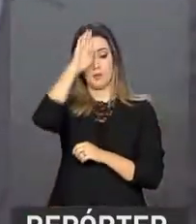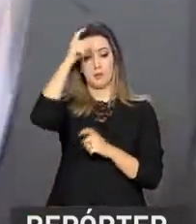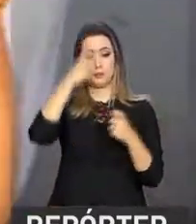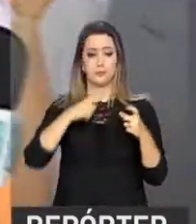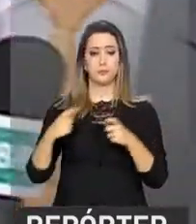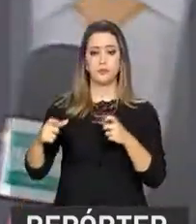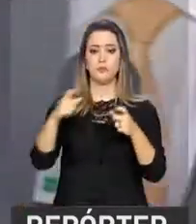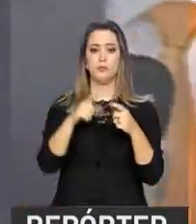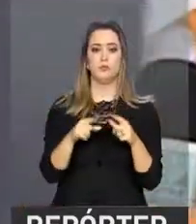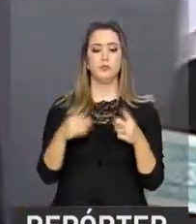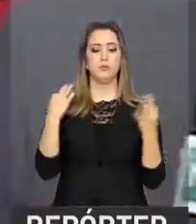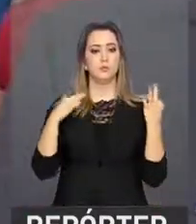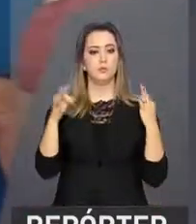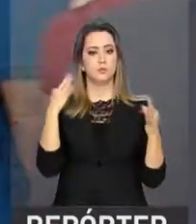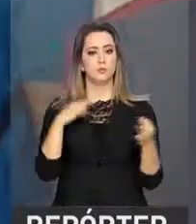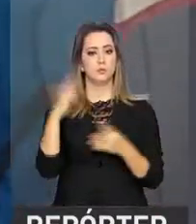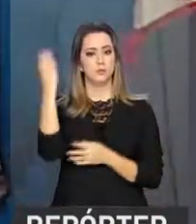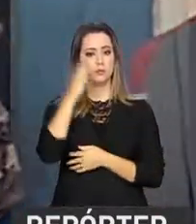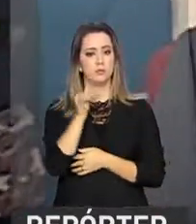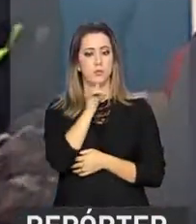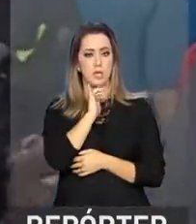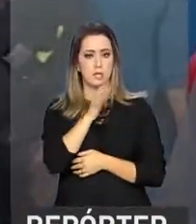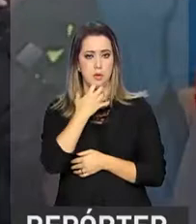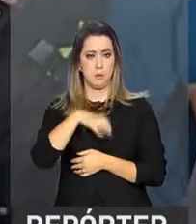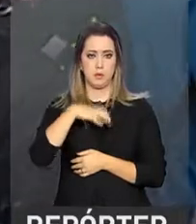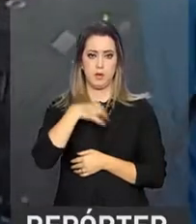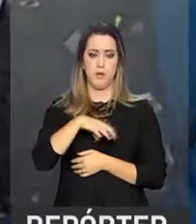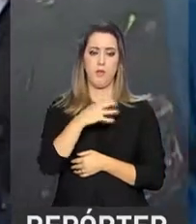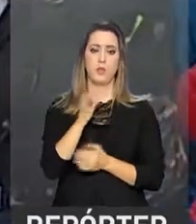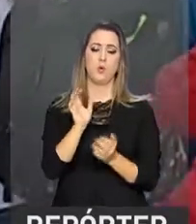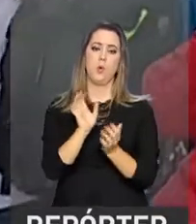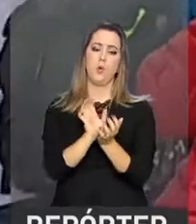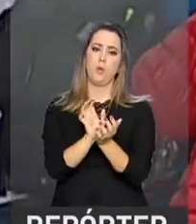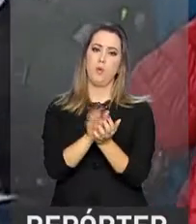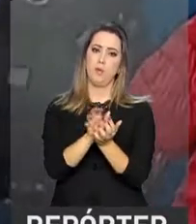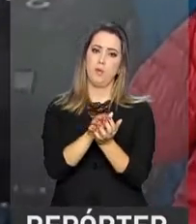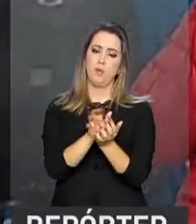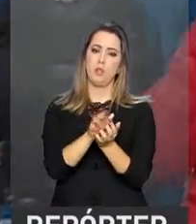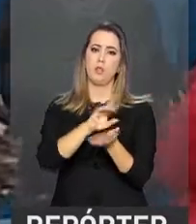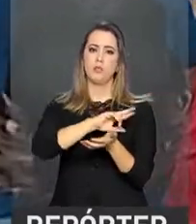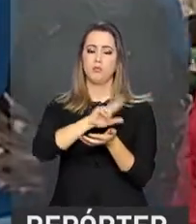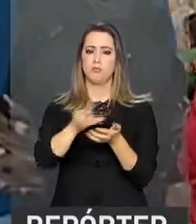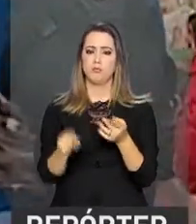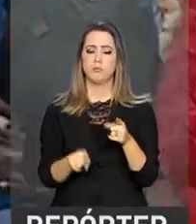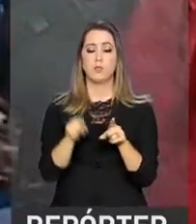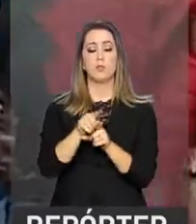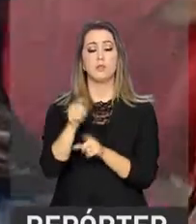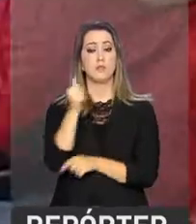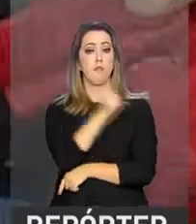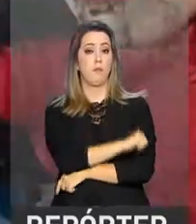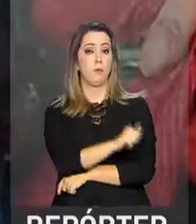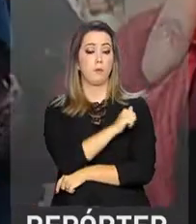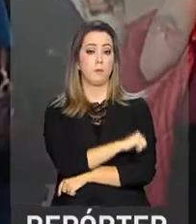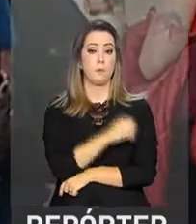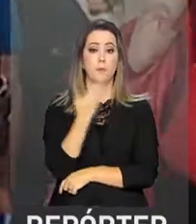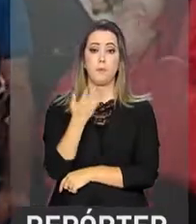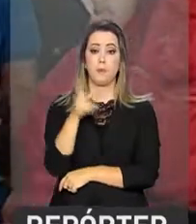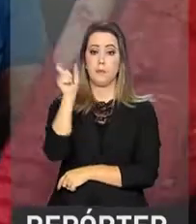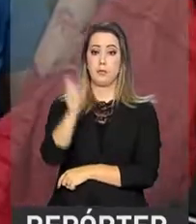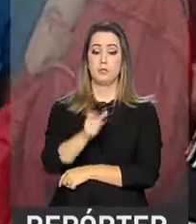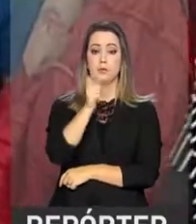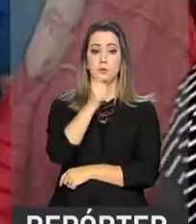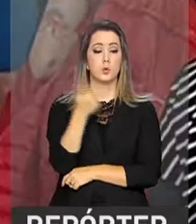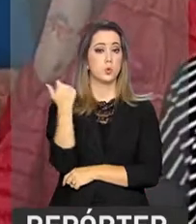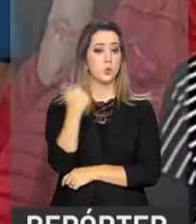pontos turísticos do país, como por exemplo Salvador, Recife, Olinda e Rio de Janeiro. Agora, para esses foliões